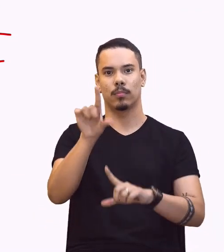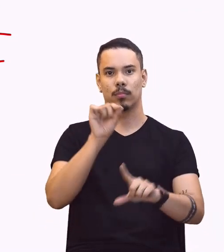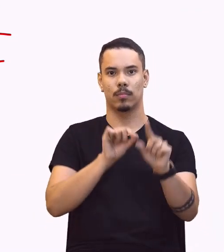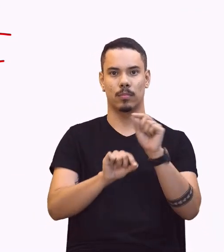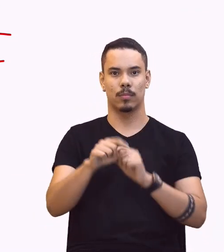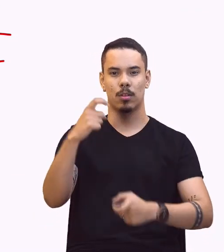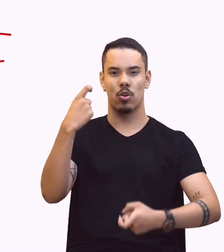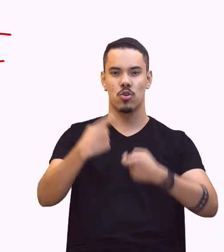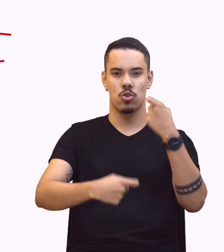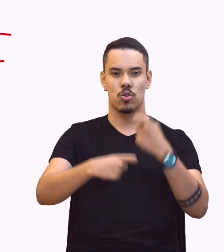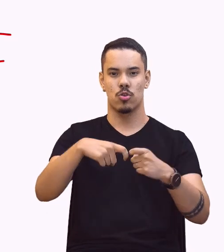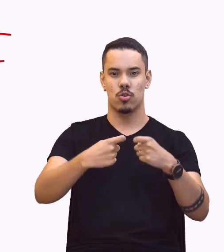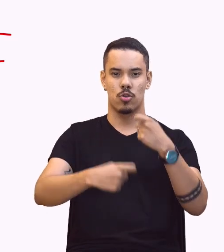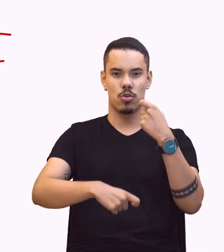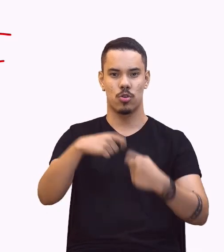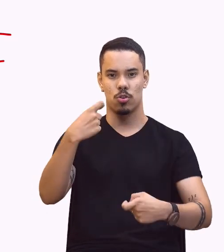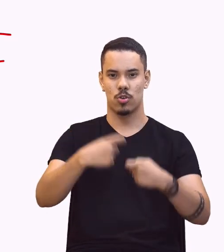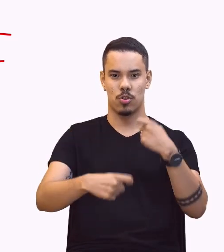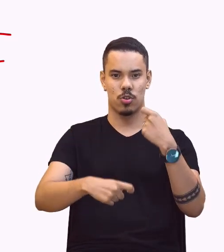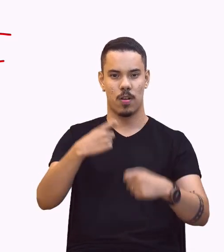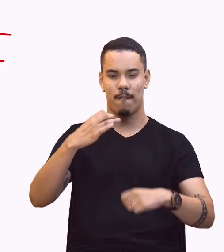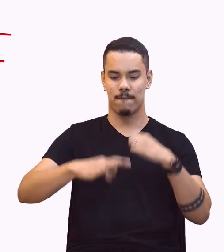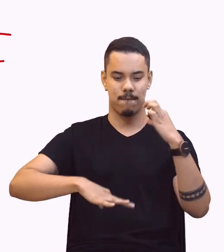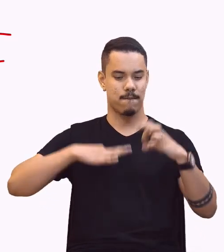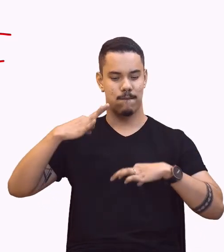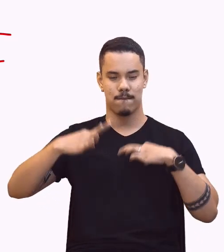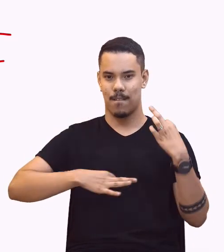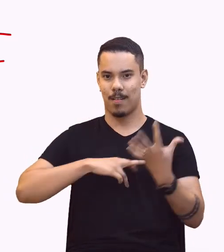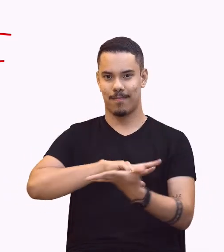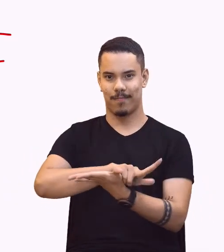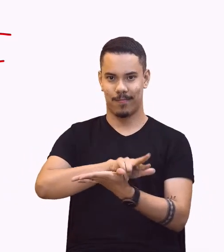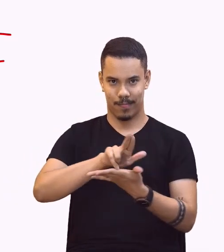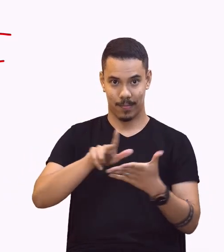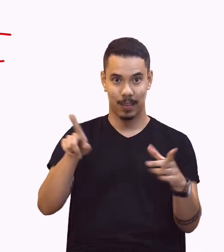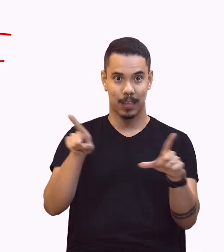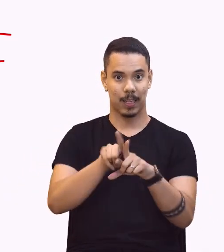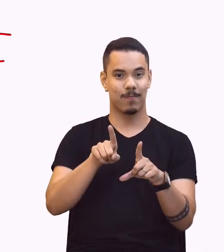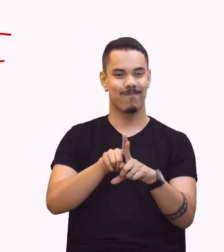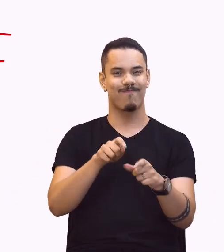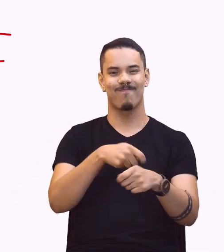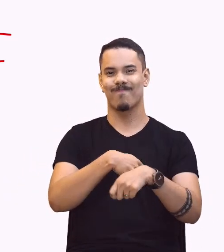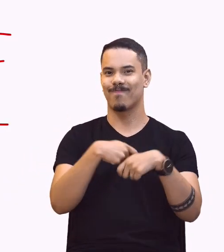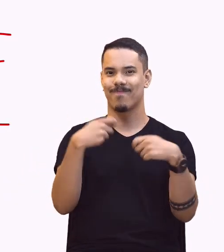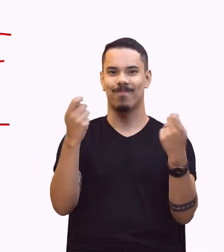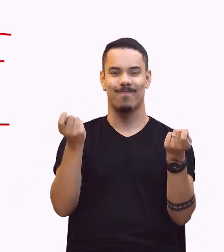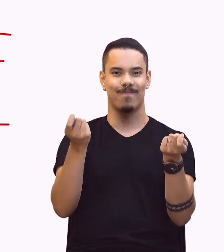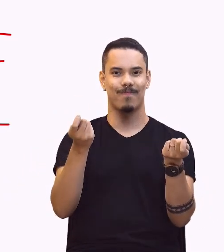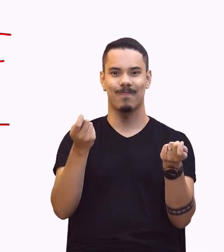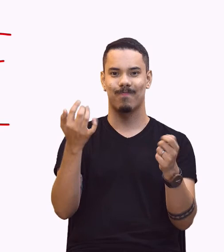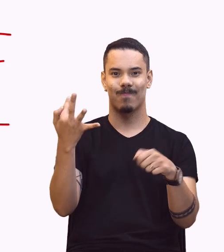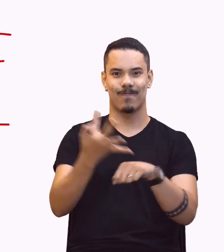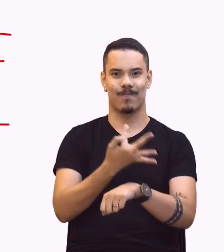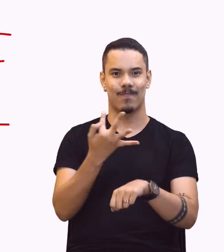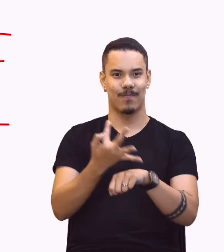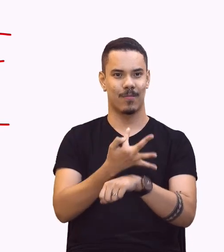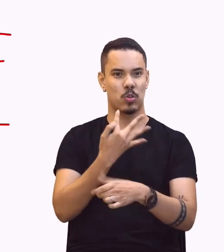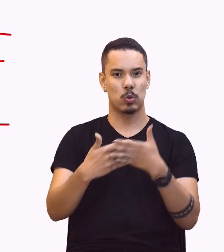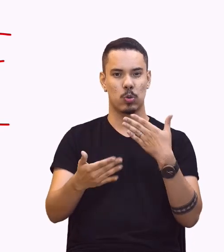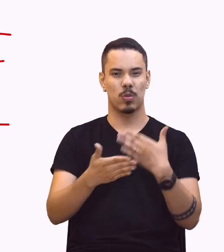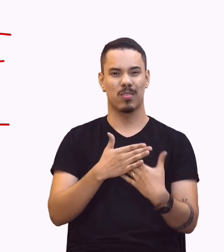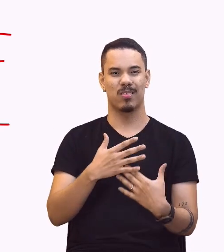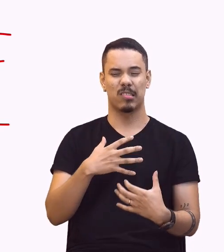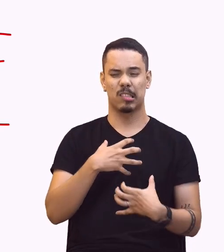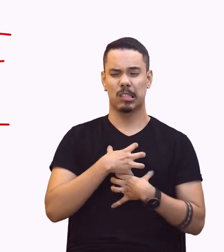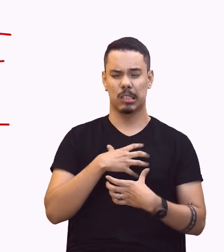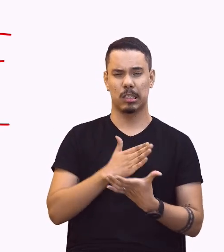experiências sexuais e também pela incapacidade de tolerar qualquer